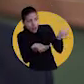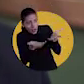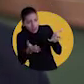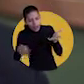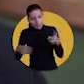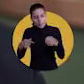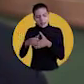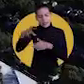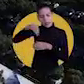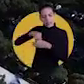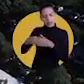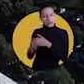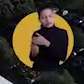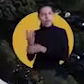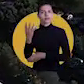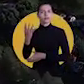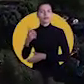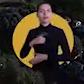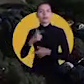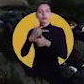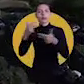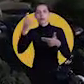novas demandas e necessidades,